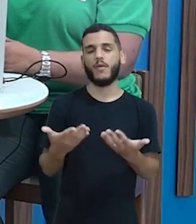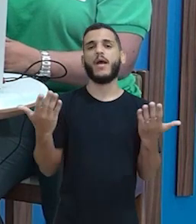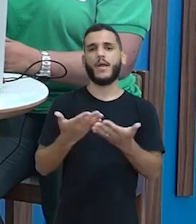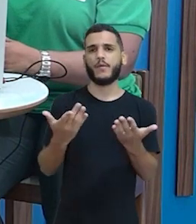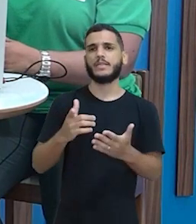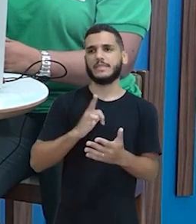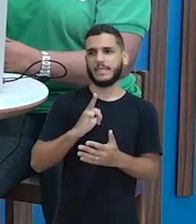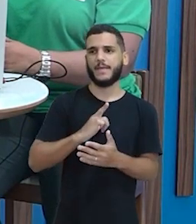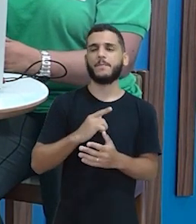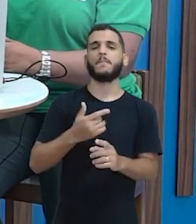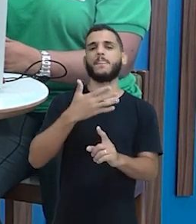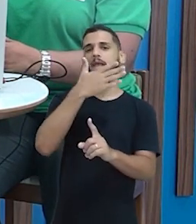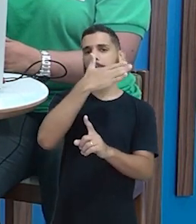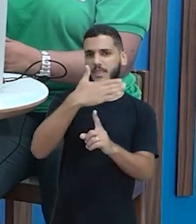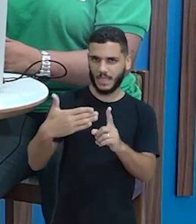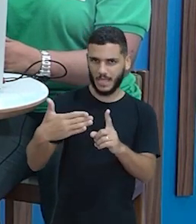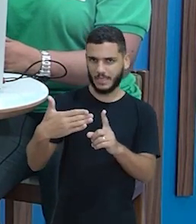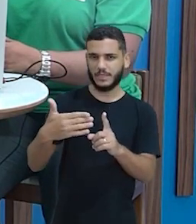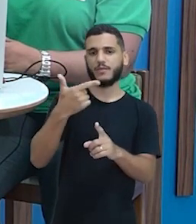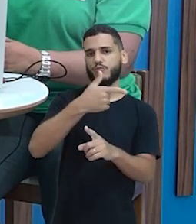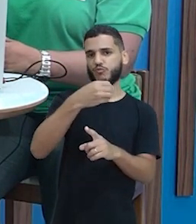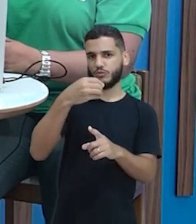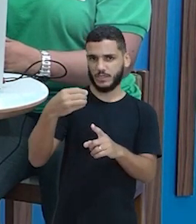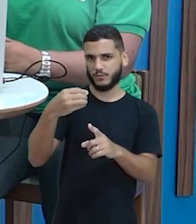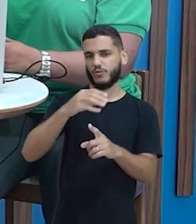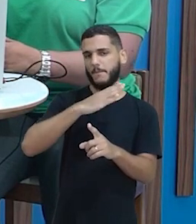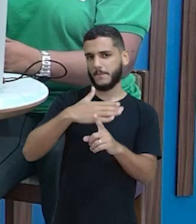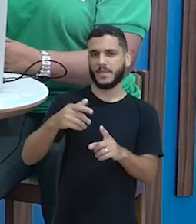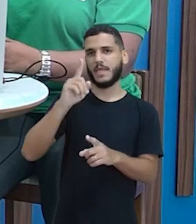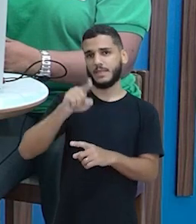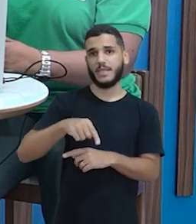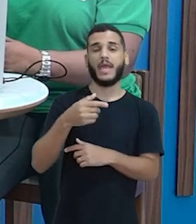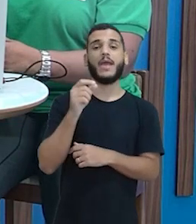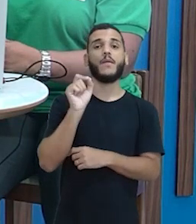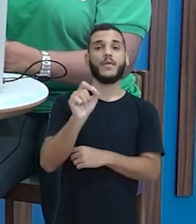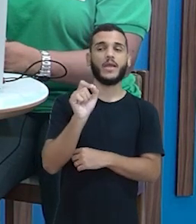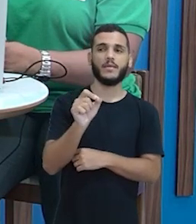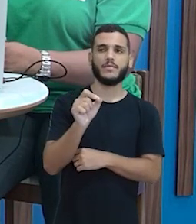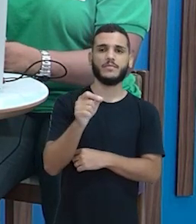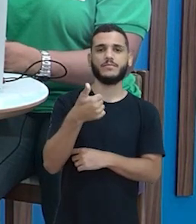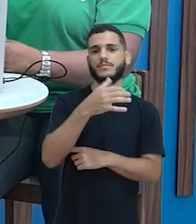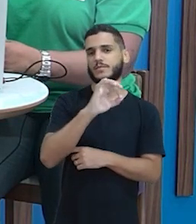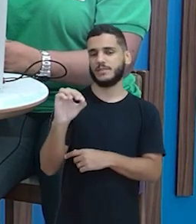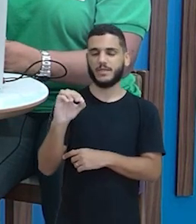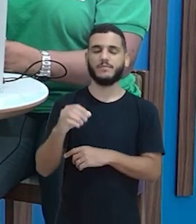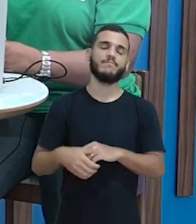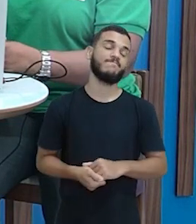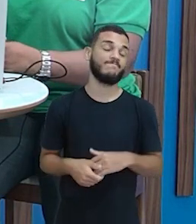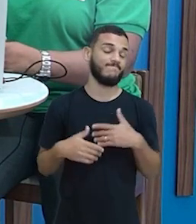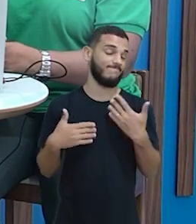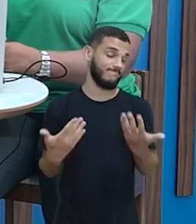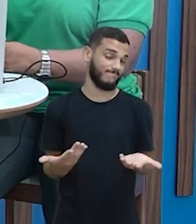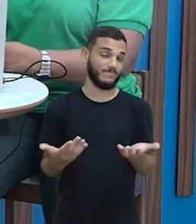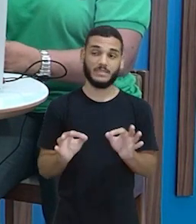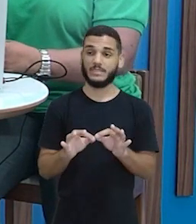metade de 400 é a metade é 200 a metade de 400 é 200 e a metade de 200 é 100 bebê